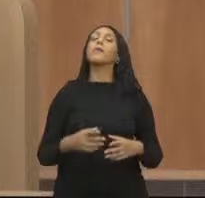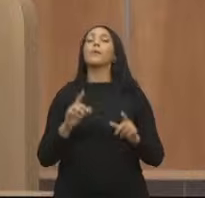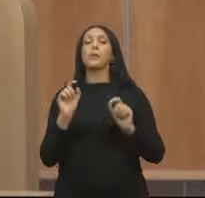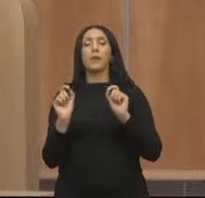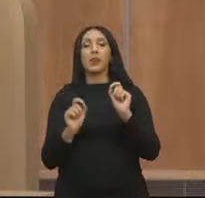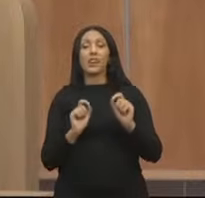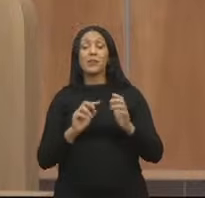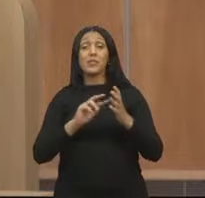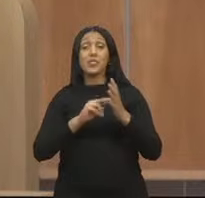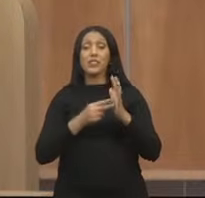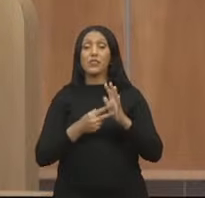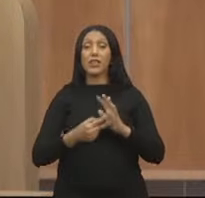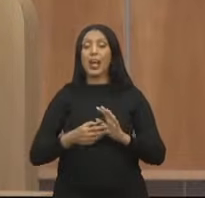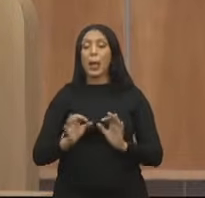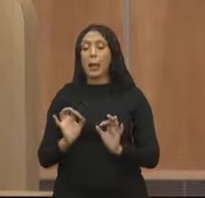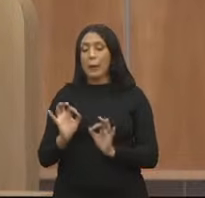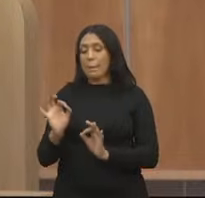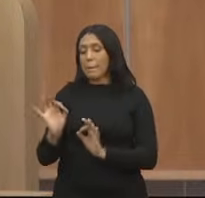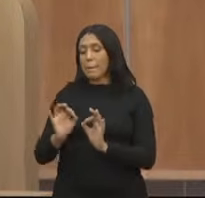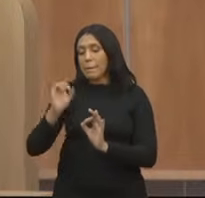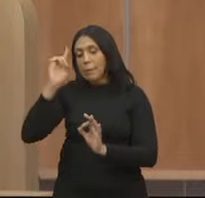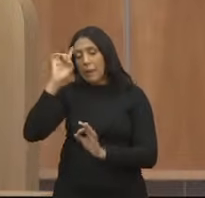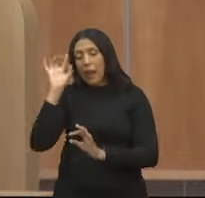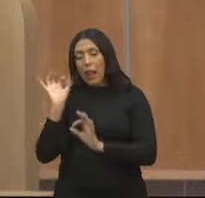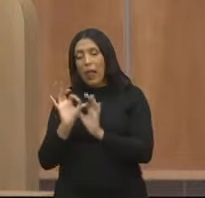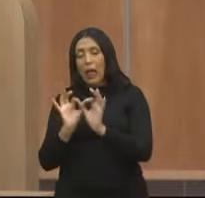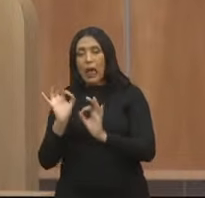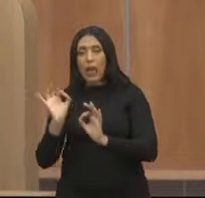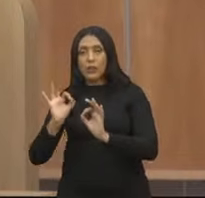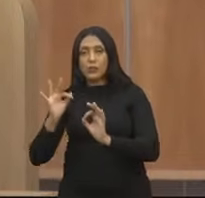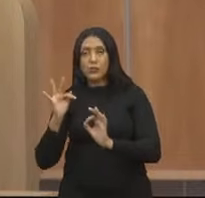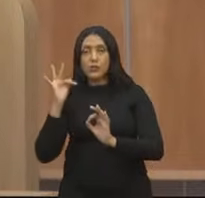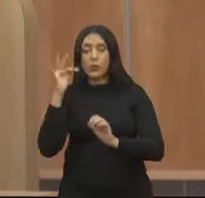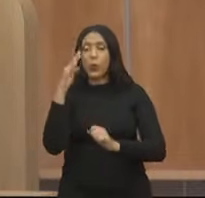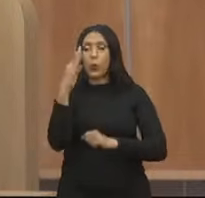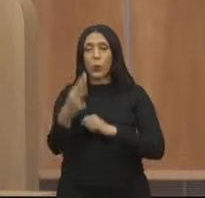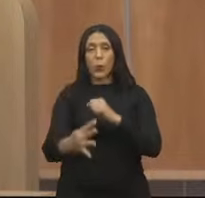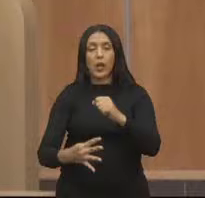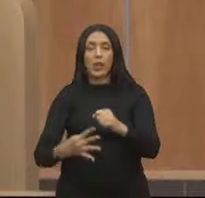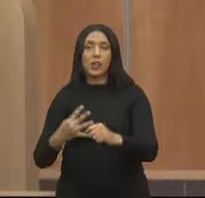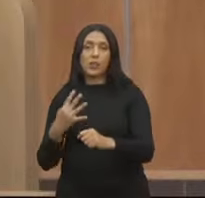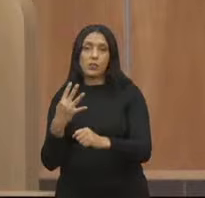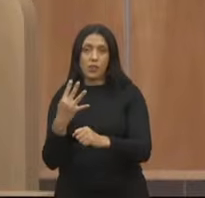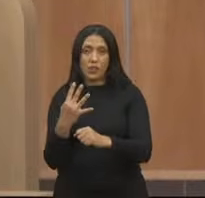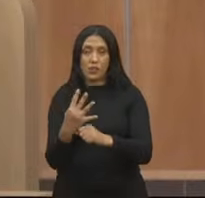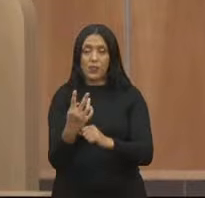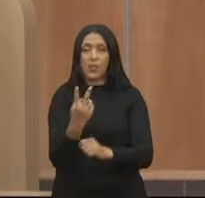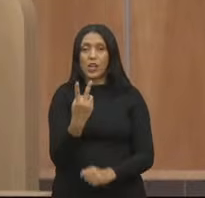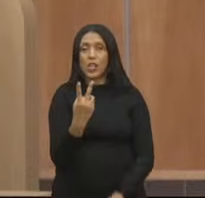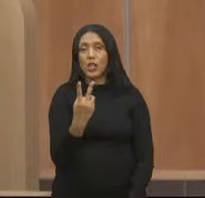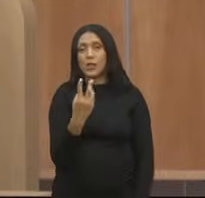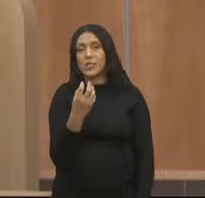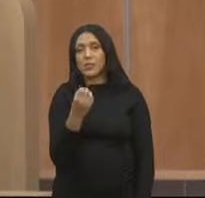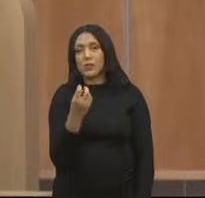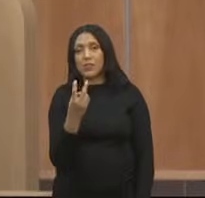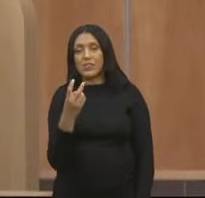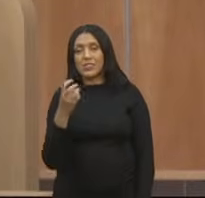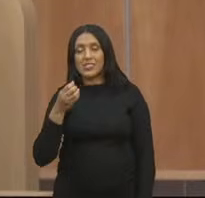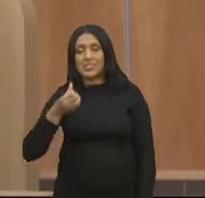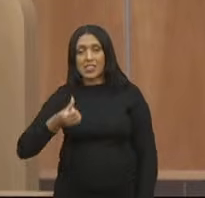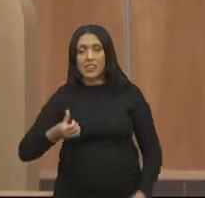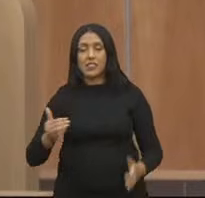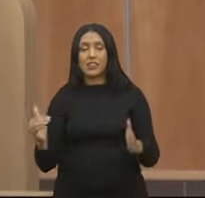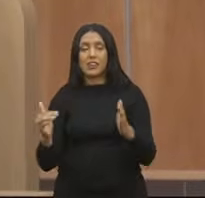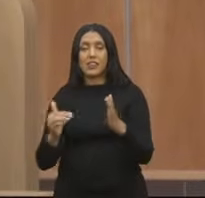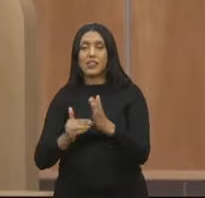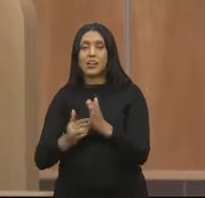de 2026. Então, de 2026 a 2029, nós temos um direcionamento que depois,